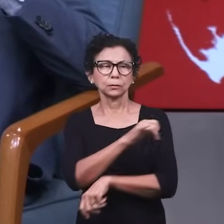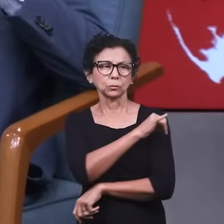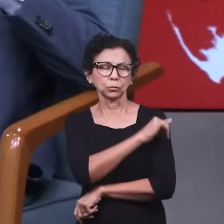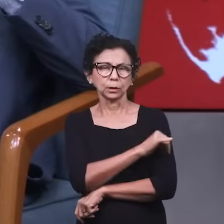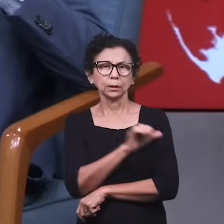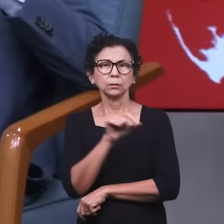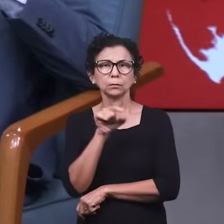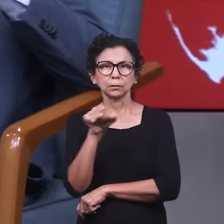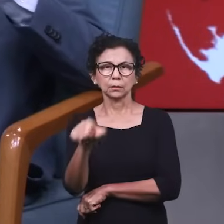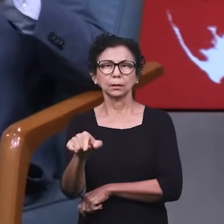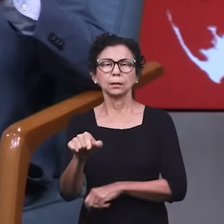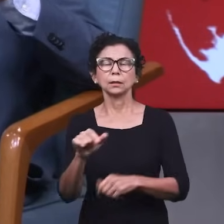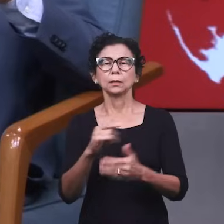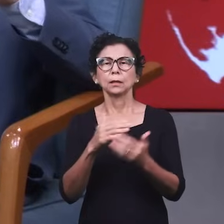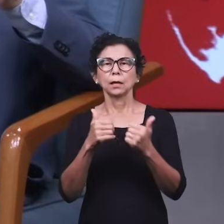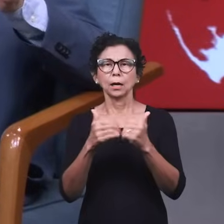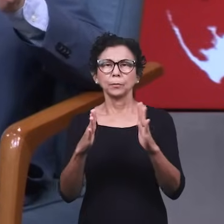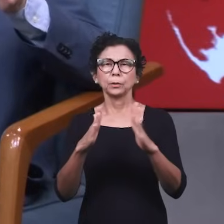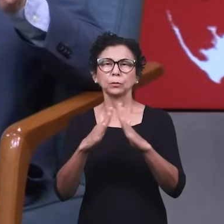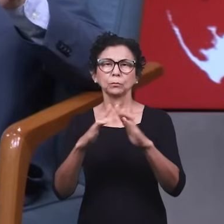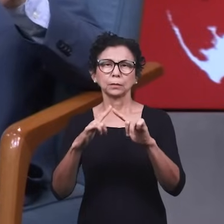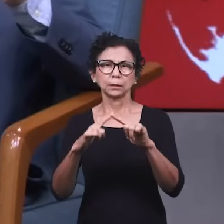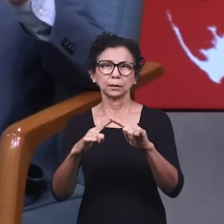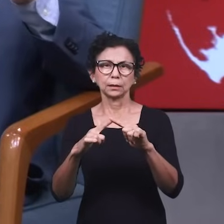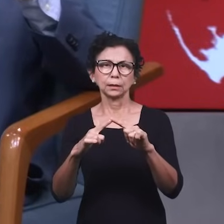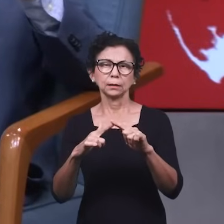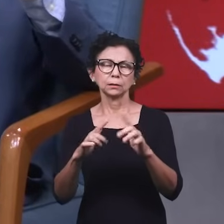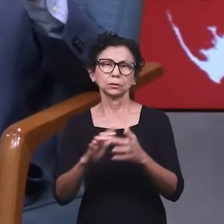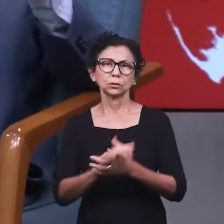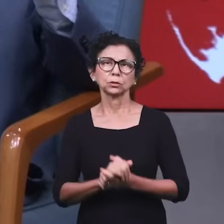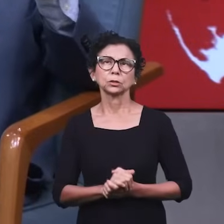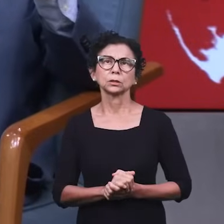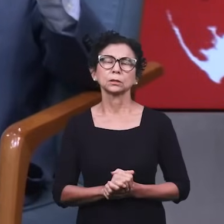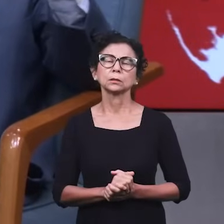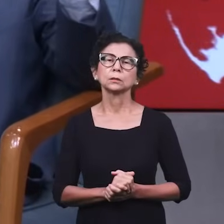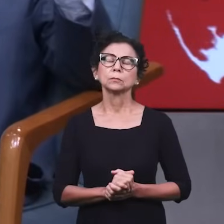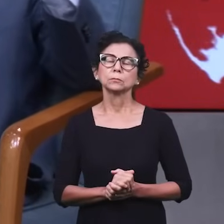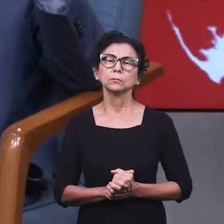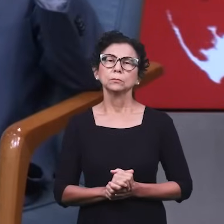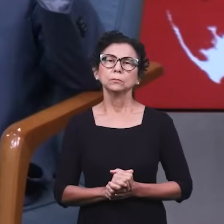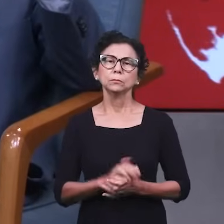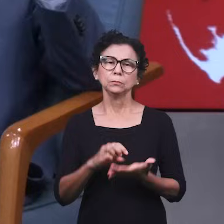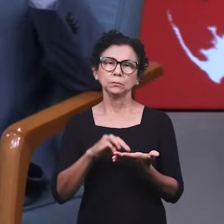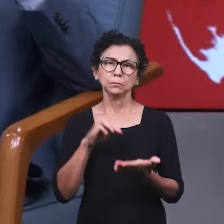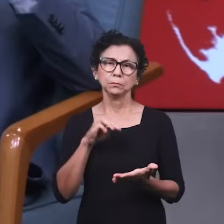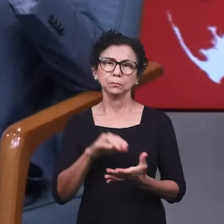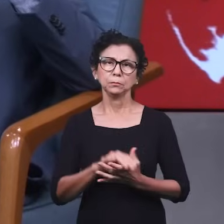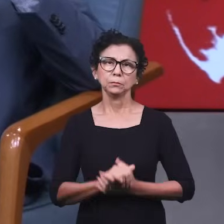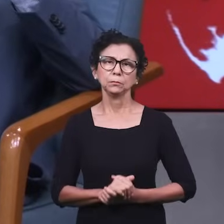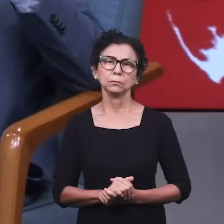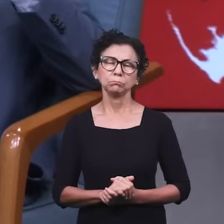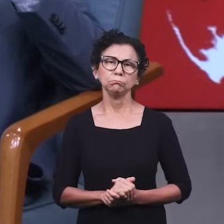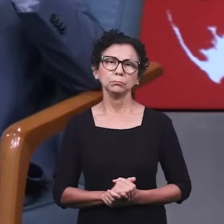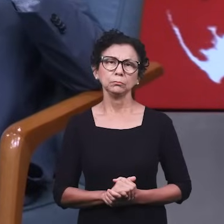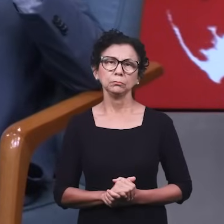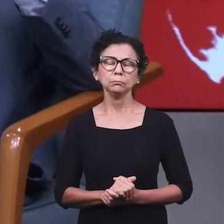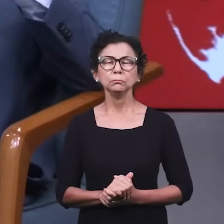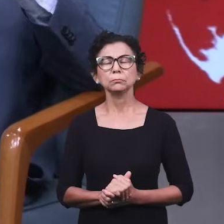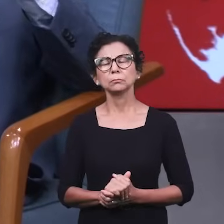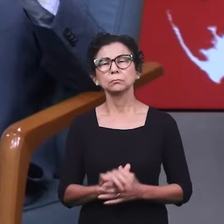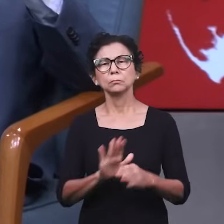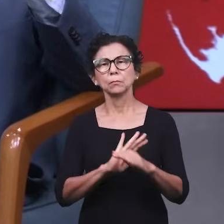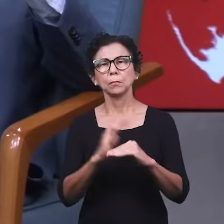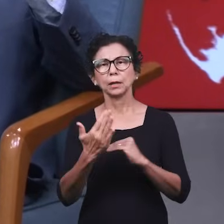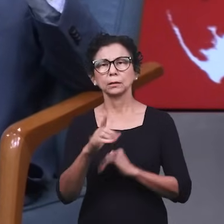Janeiro, quando nós abrimos uma igrejinha não, porque era uma propriedade grande, lá